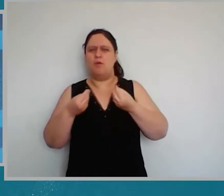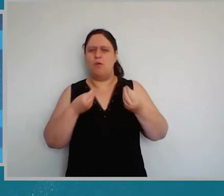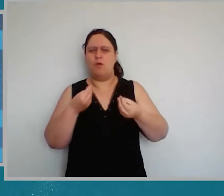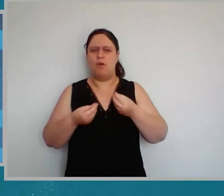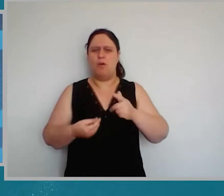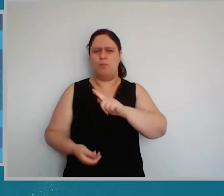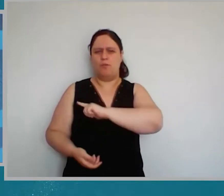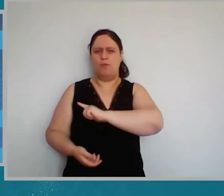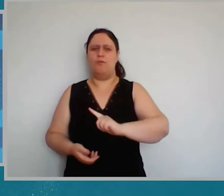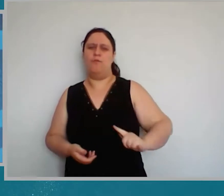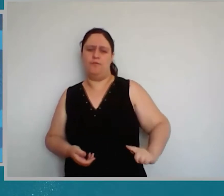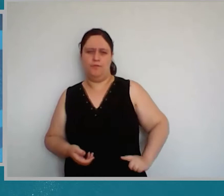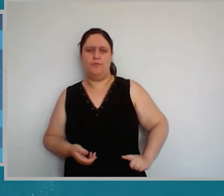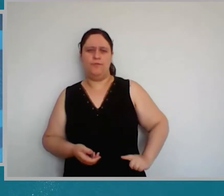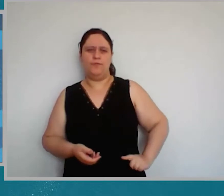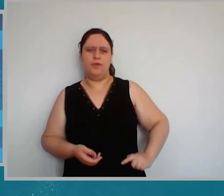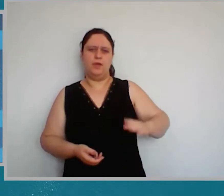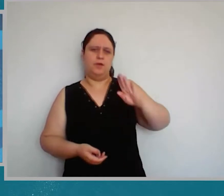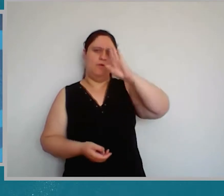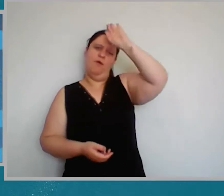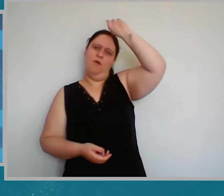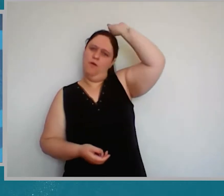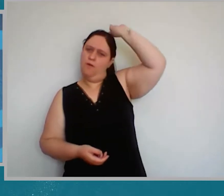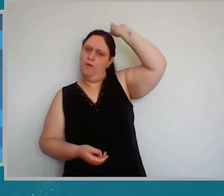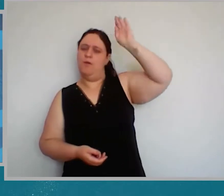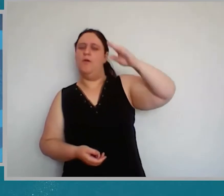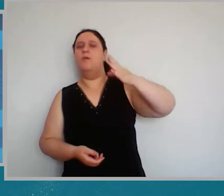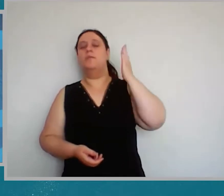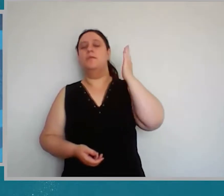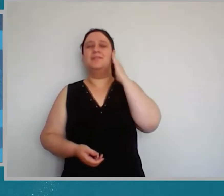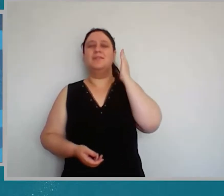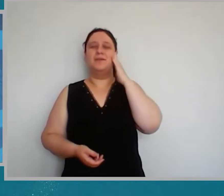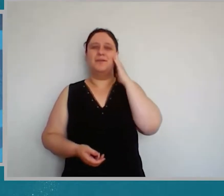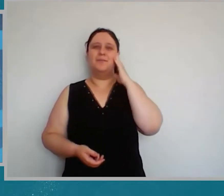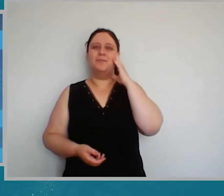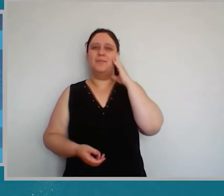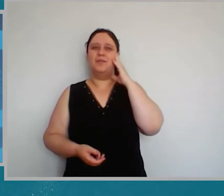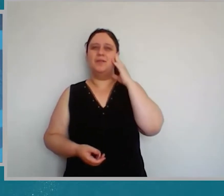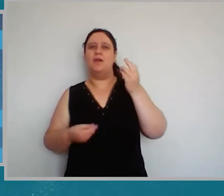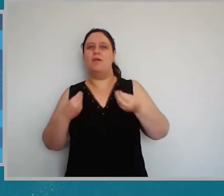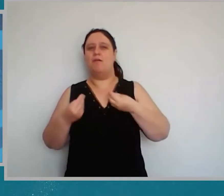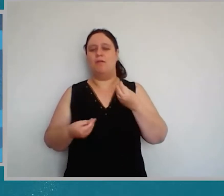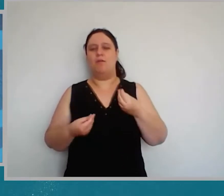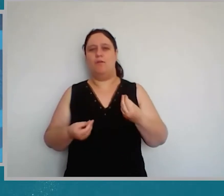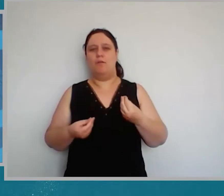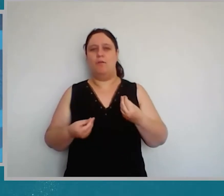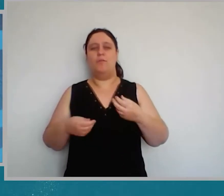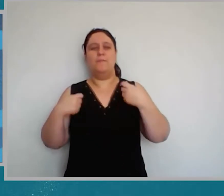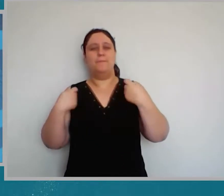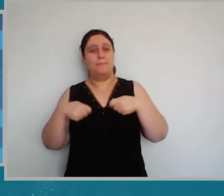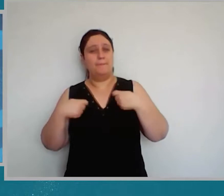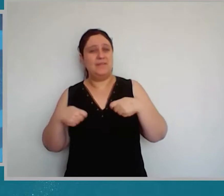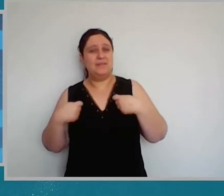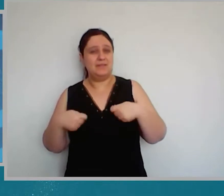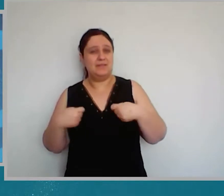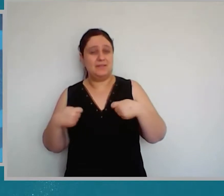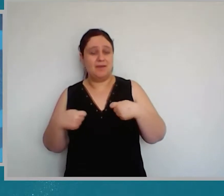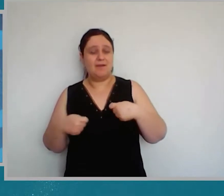no Império Romano, ele tinha noção do que seja o governo e da necessidade de ter um governo.